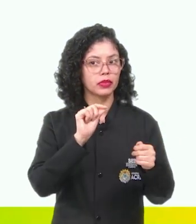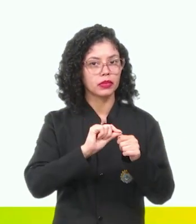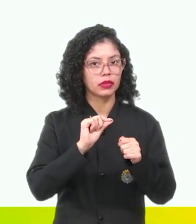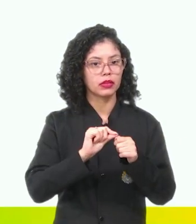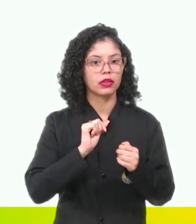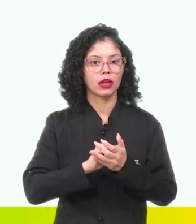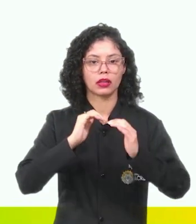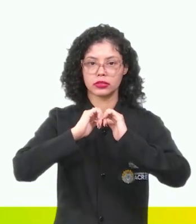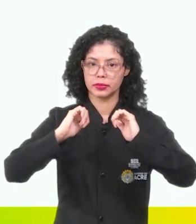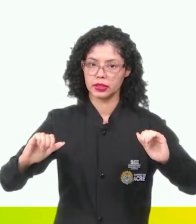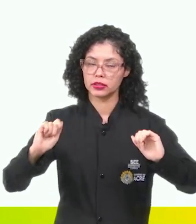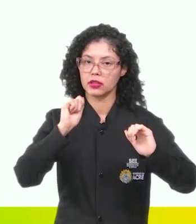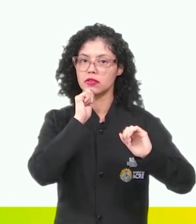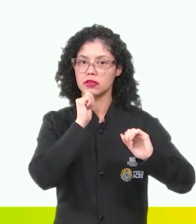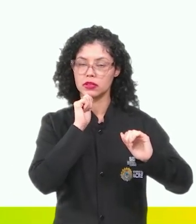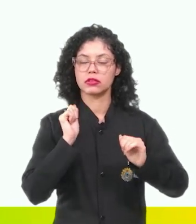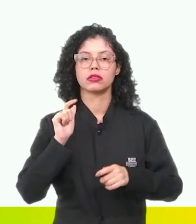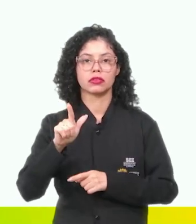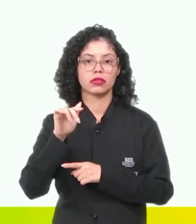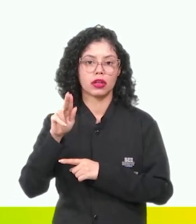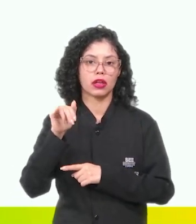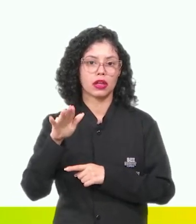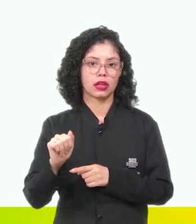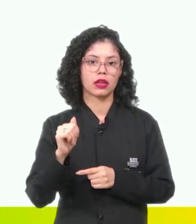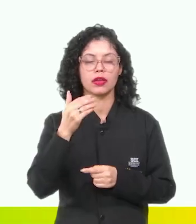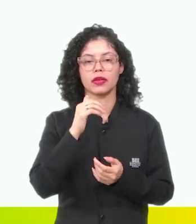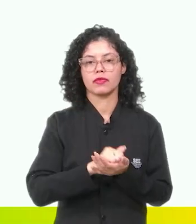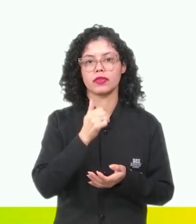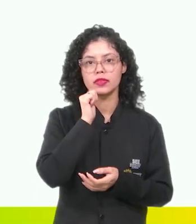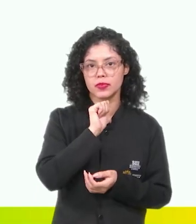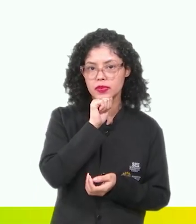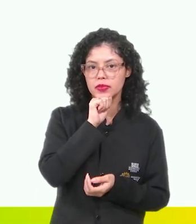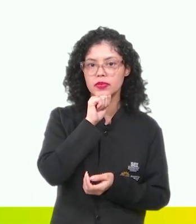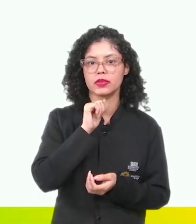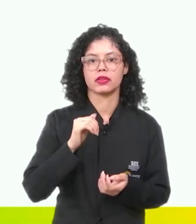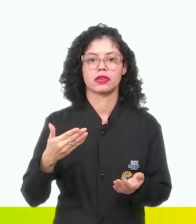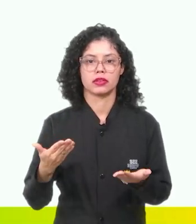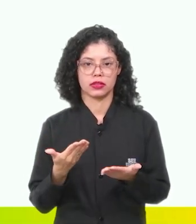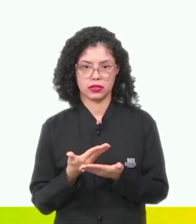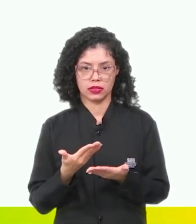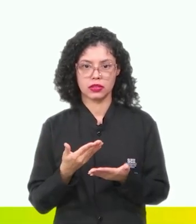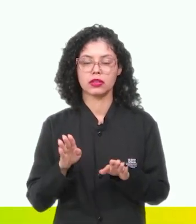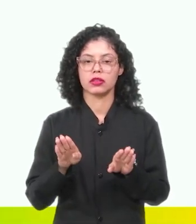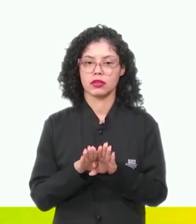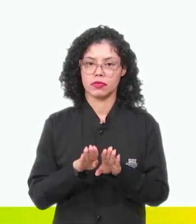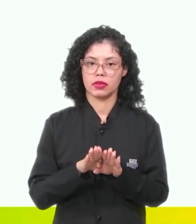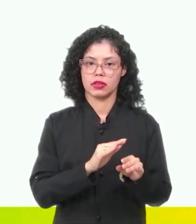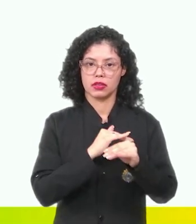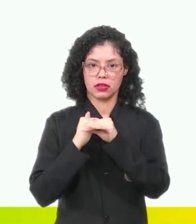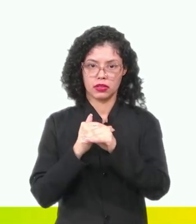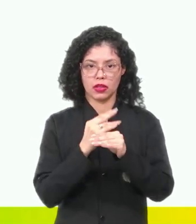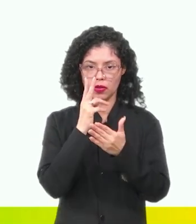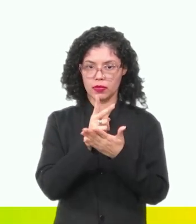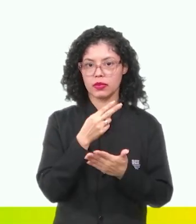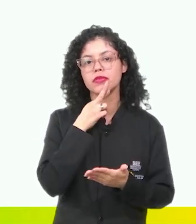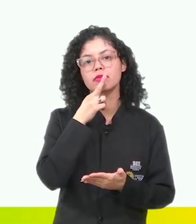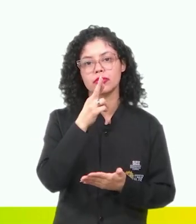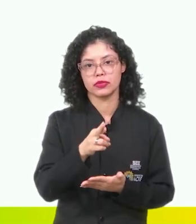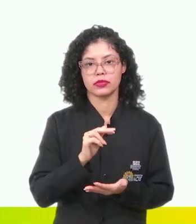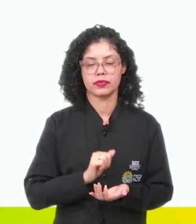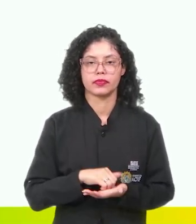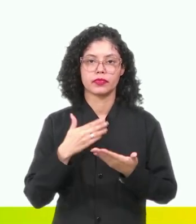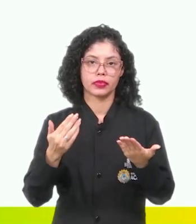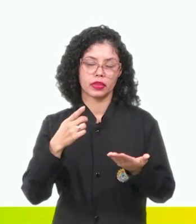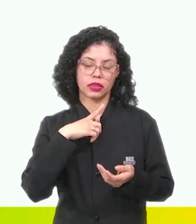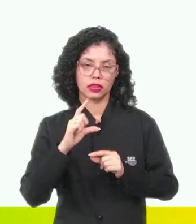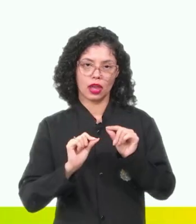a separação dos gametas. Fiz do pai. Como o da mãe é igual, então eu vou obter o mesmo resultado. Então eu